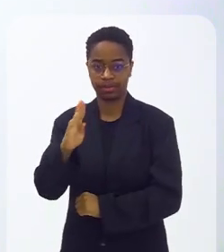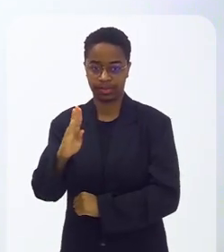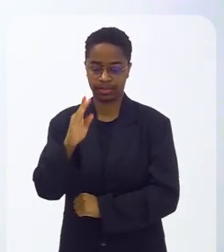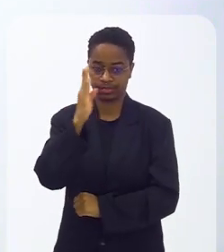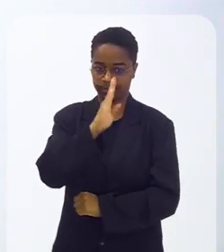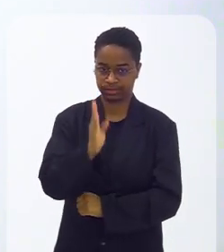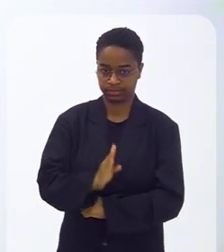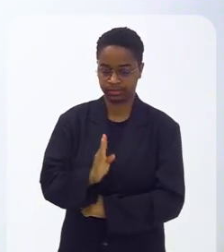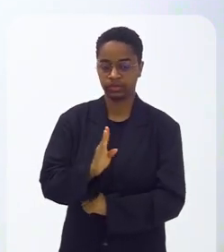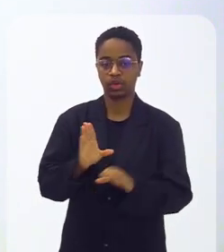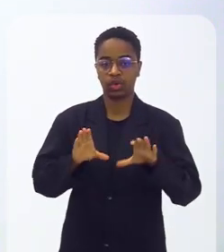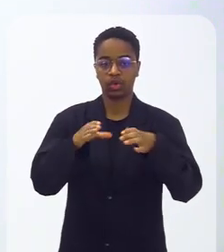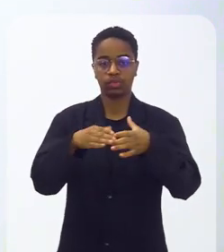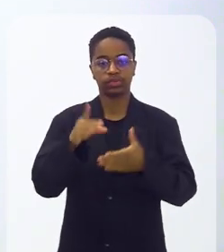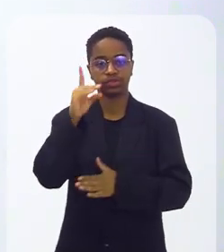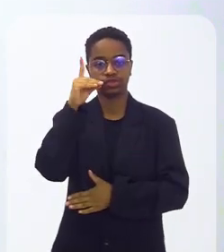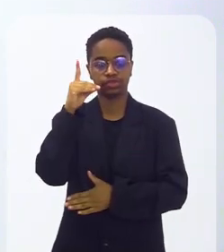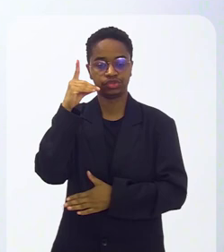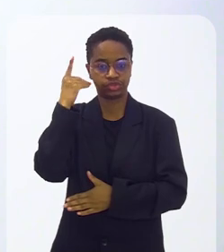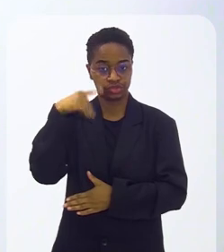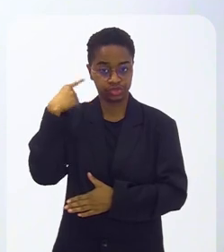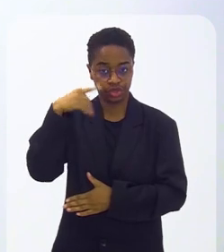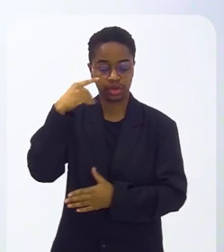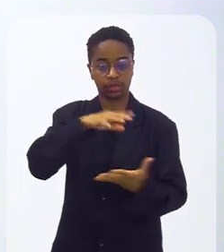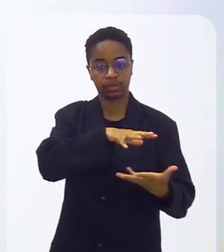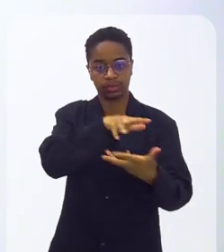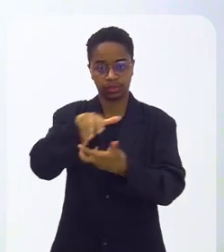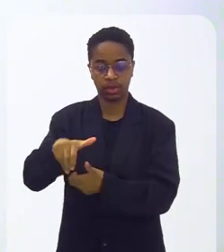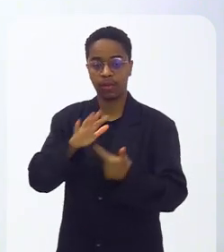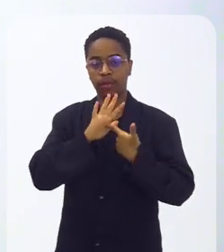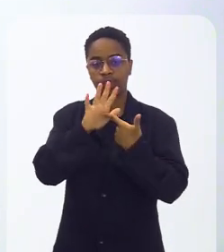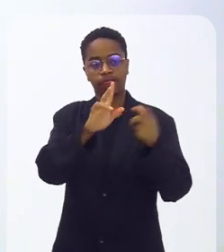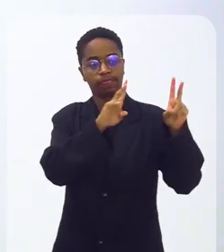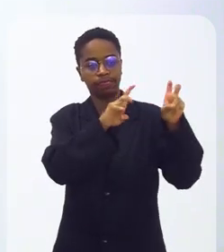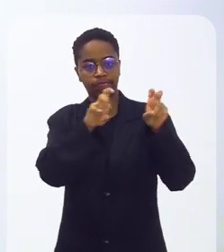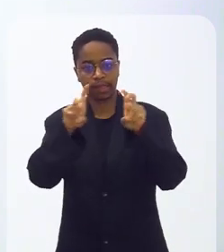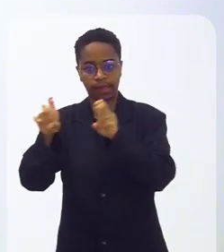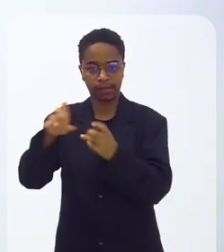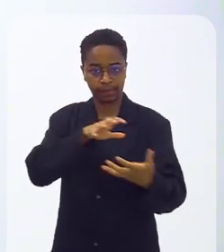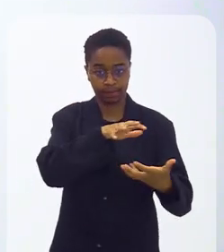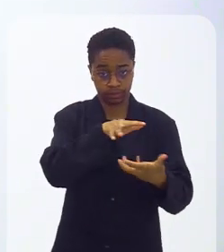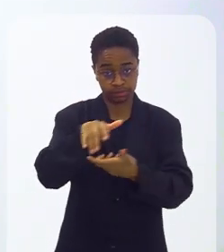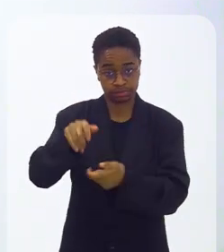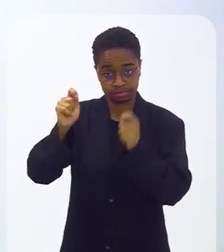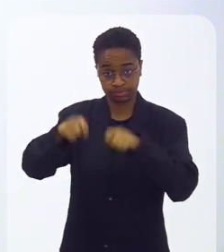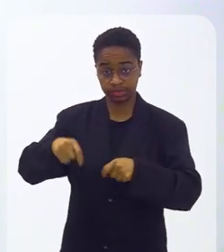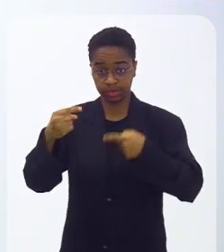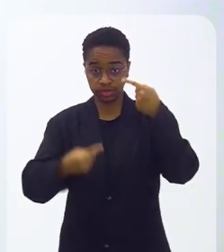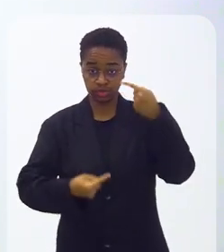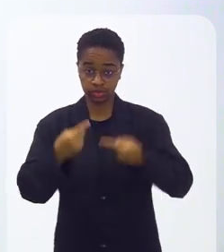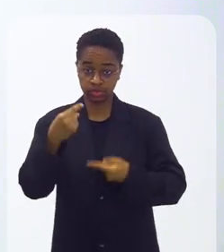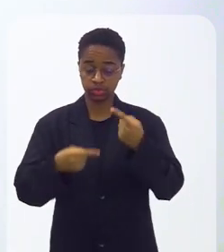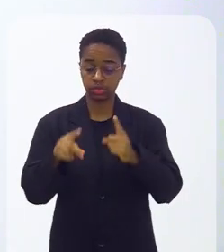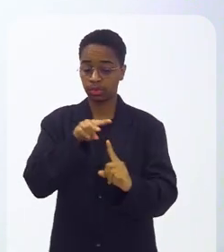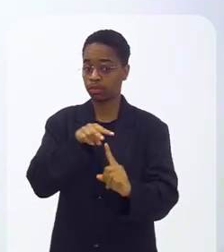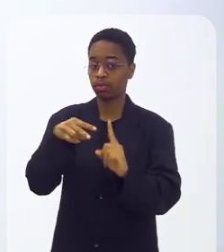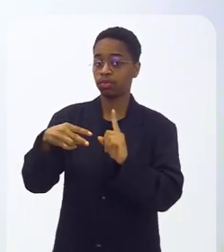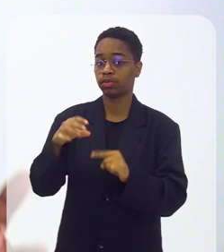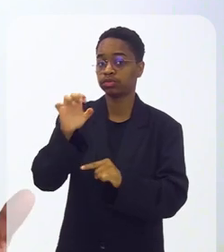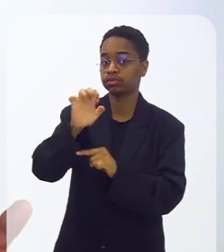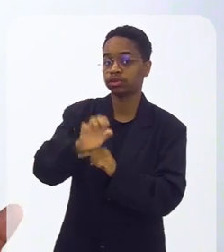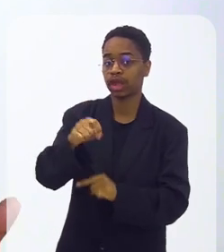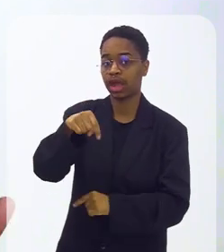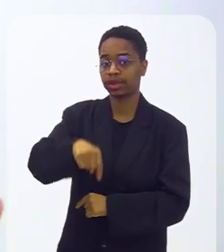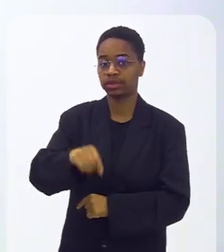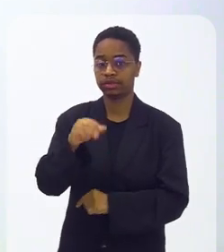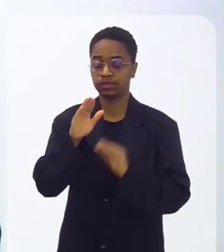a Comissão de Direito Internacional, trazendo temas internacionais que possam ser debatidos numa perspectiva do Estado